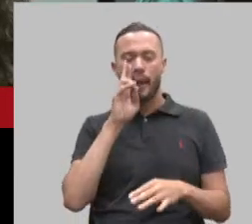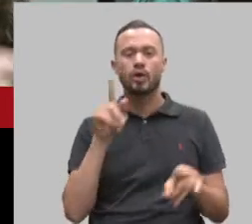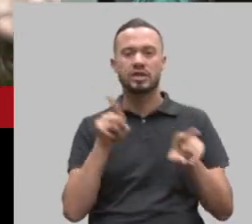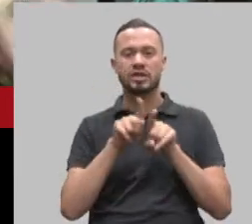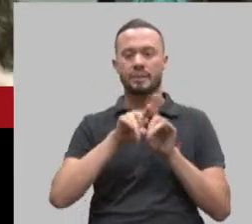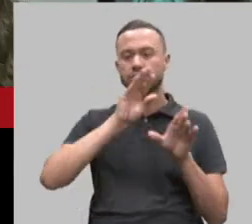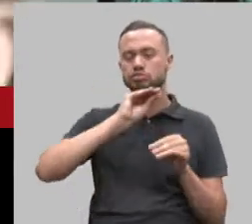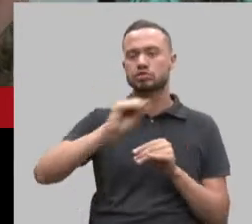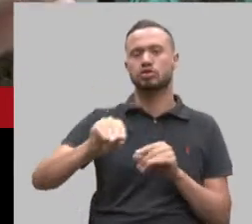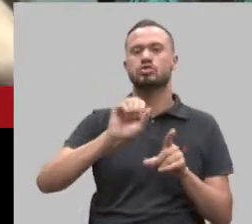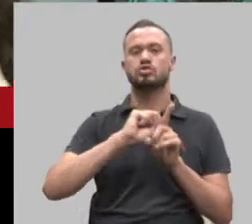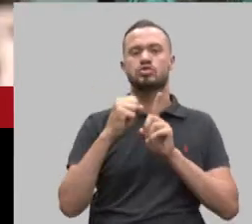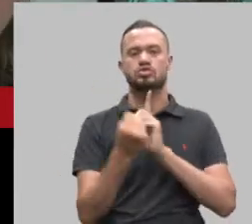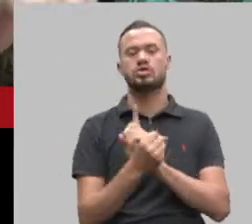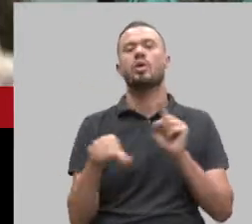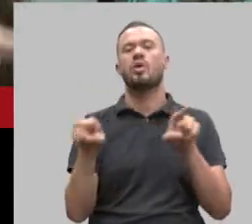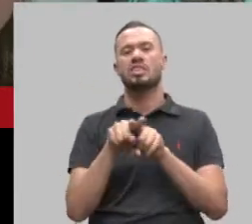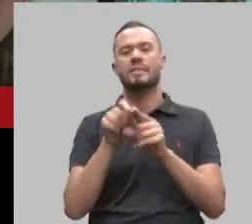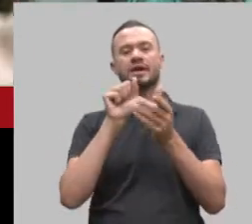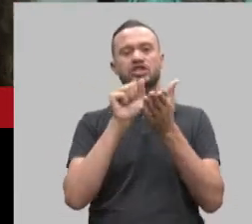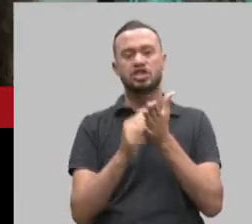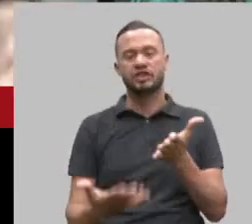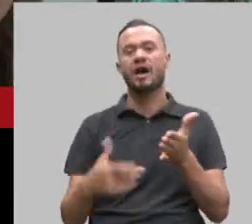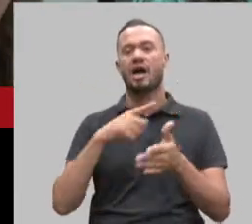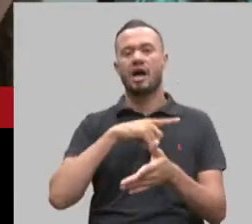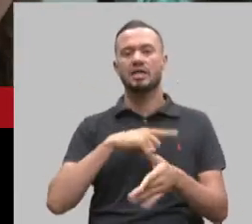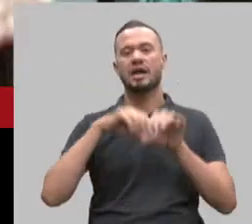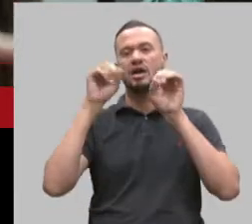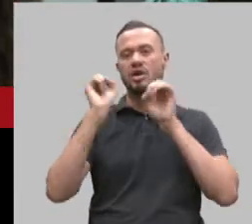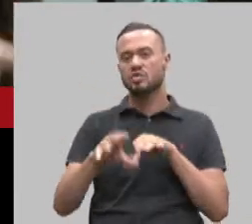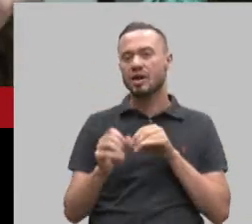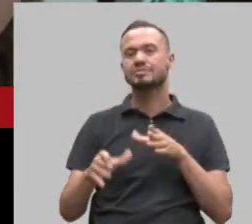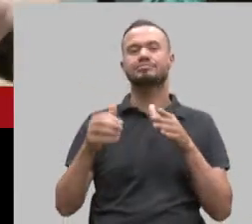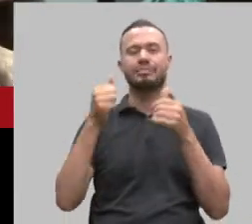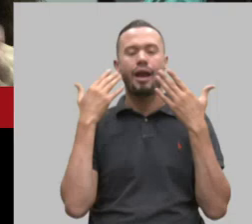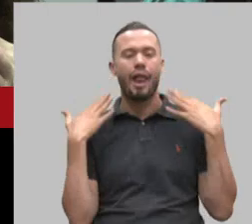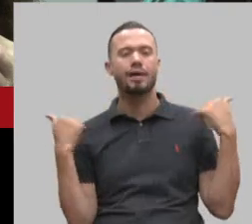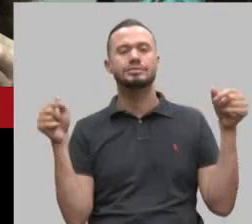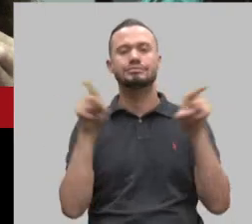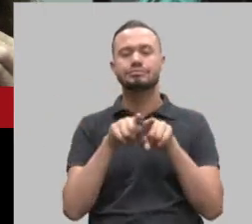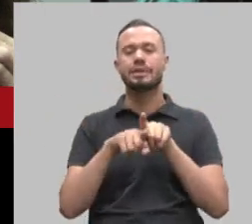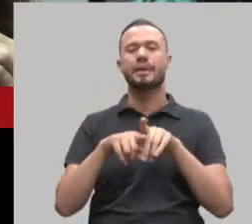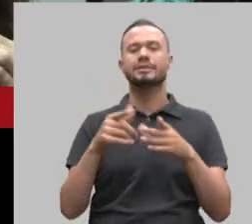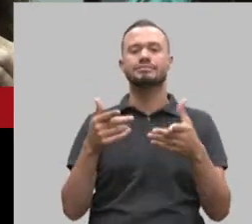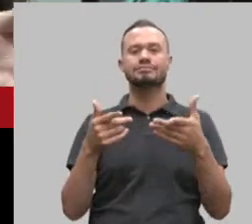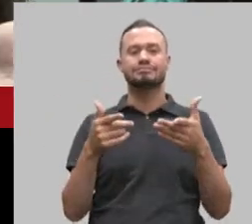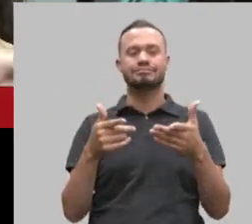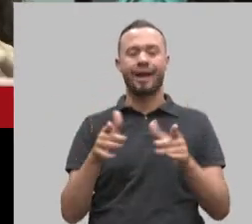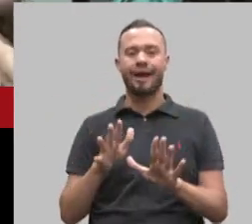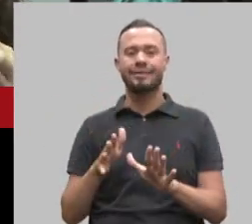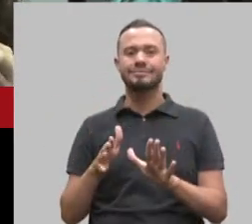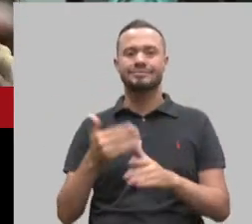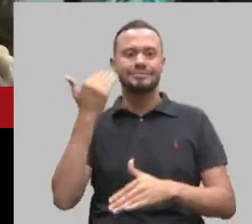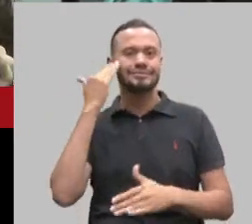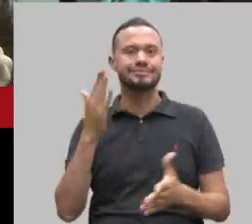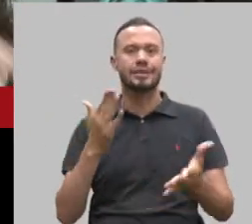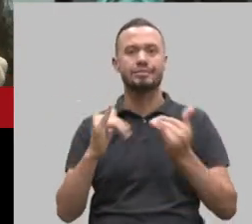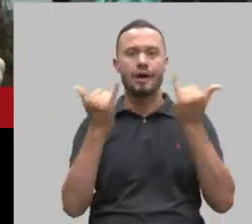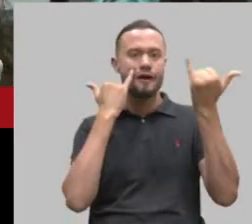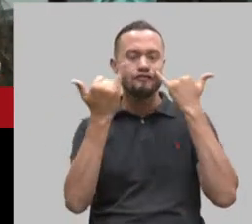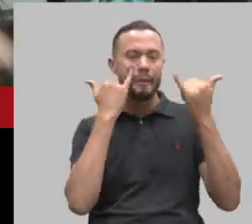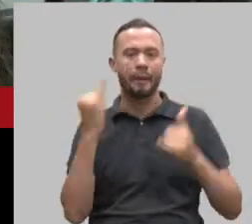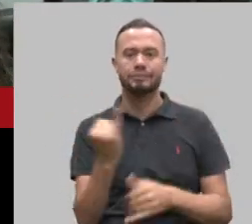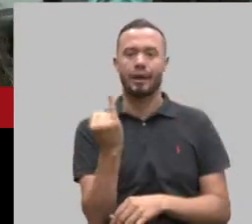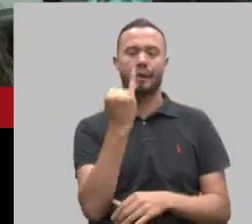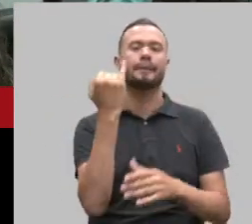atividades que envolvem educação lazer entretenimento e acesso a informações são extremamente necessárias